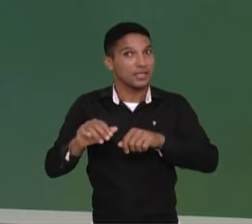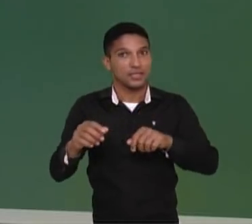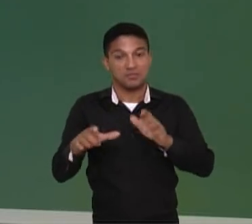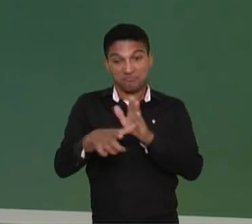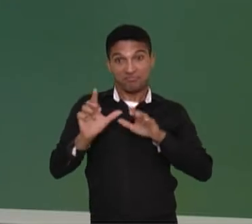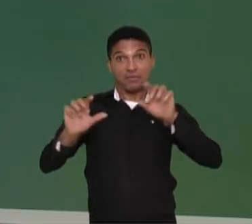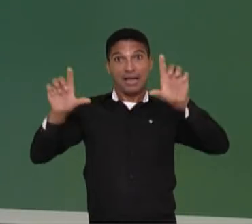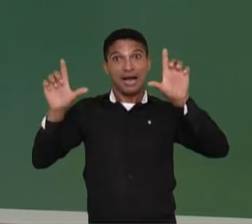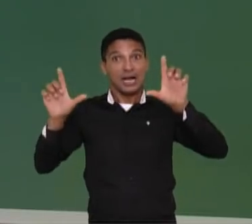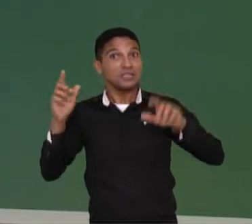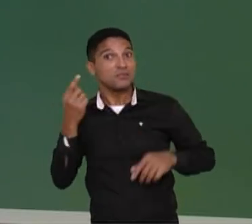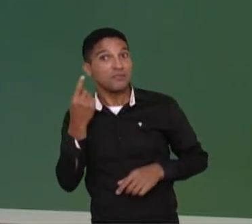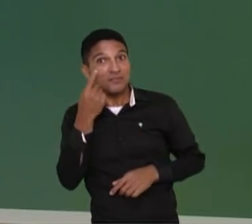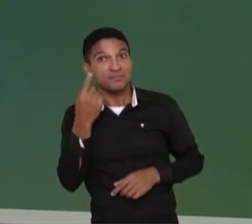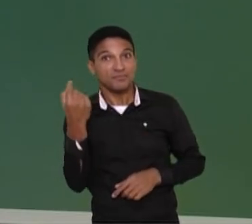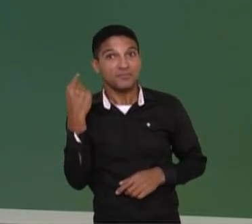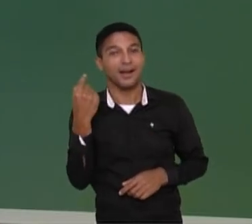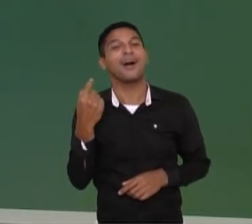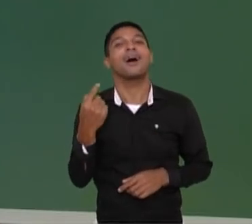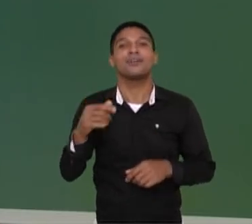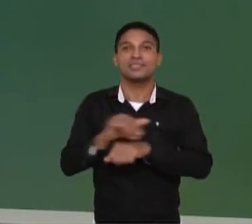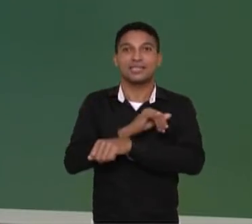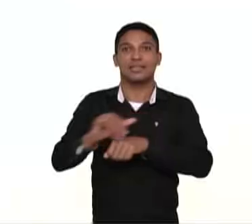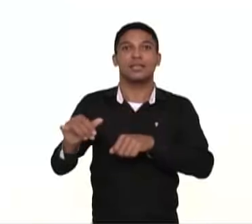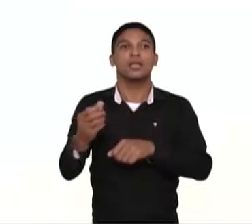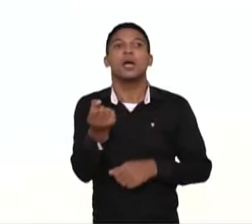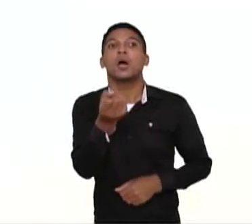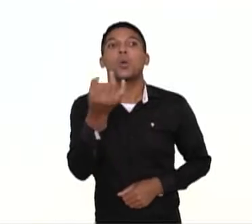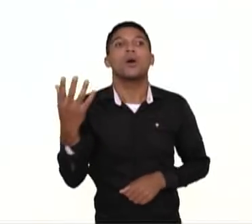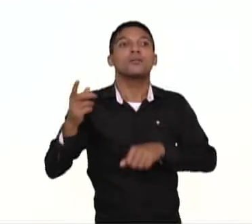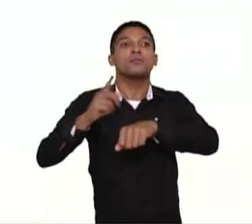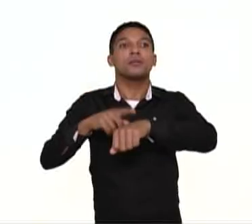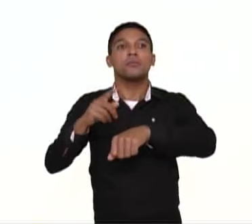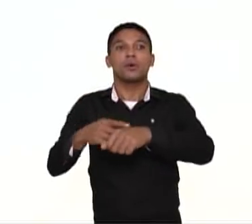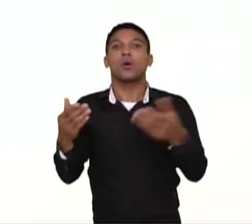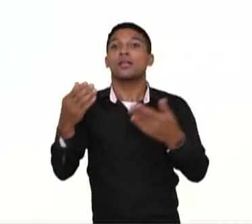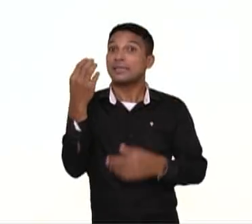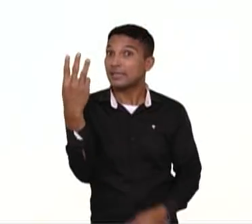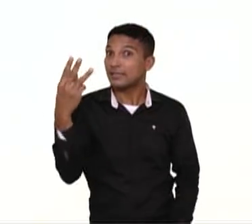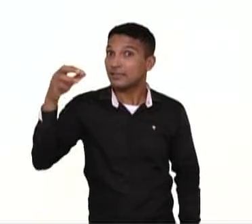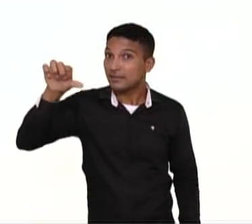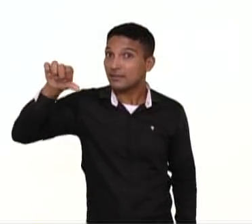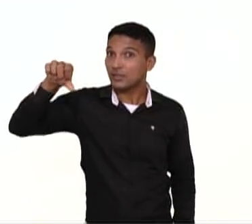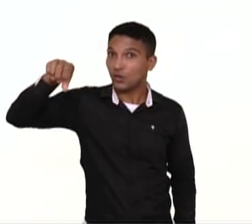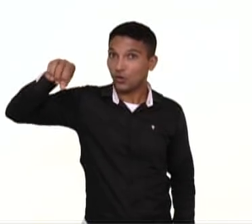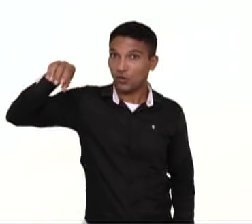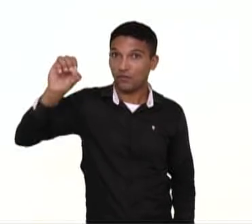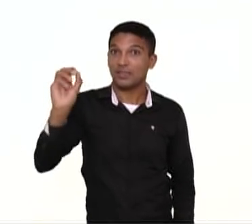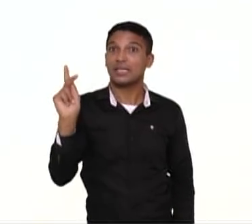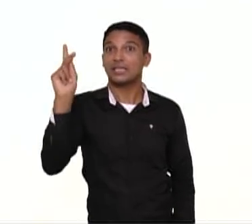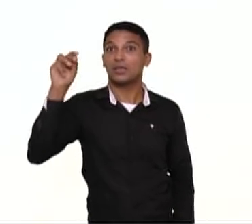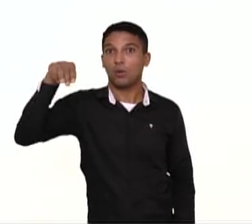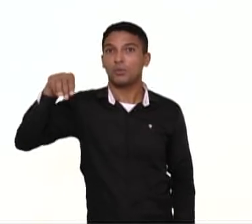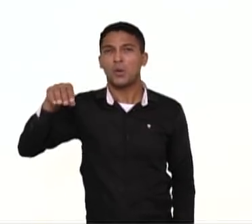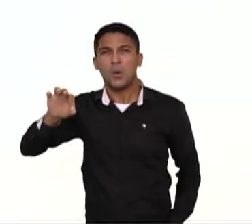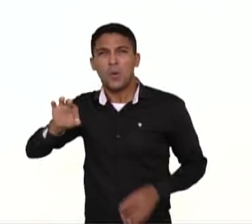feito. Se esse carro mantivesse a mesma velocidade média, quanto tempo levaria para percorrer 390 km?